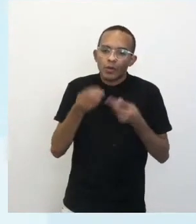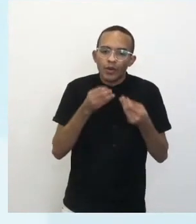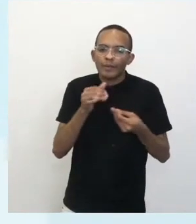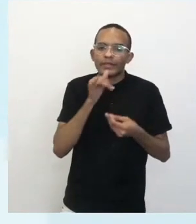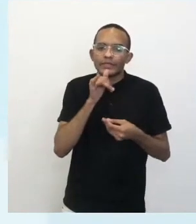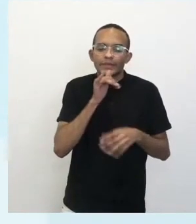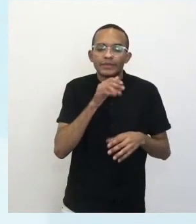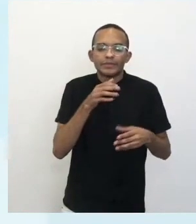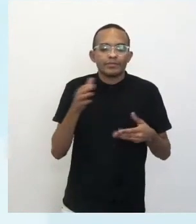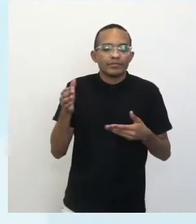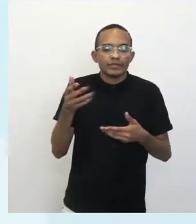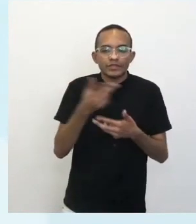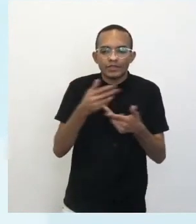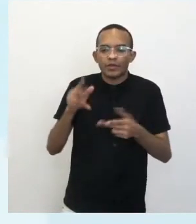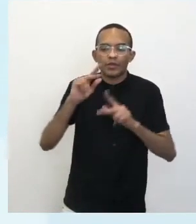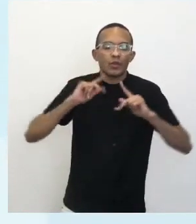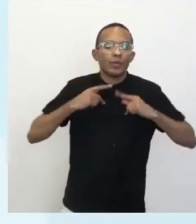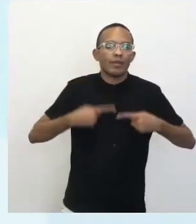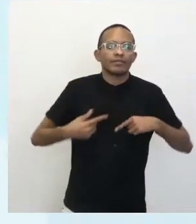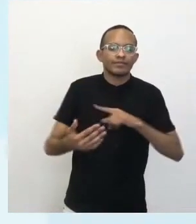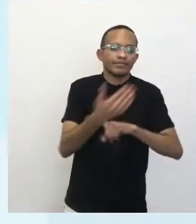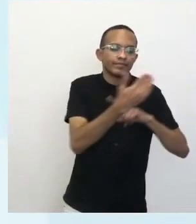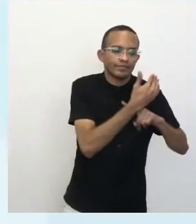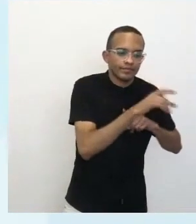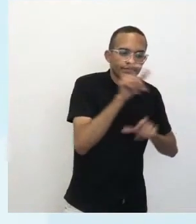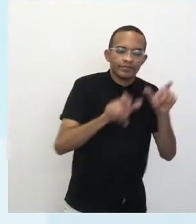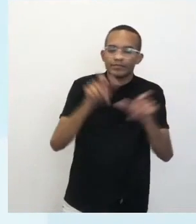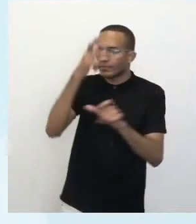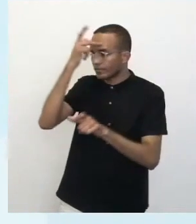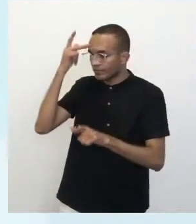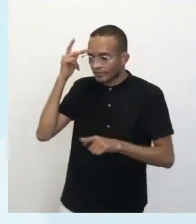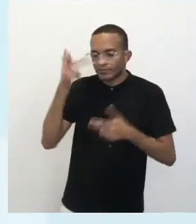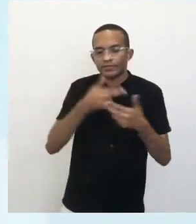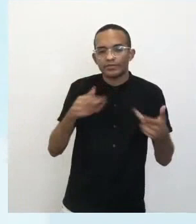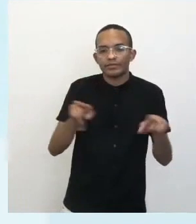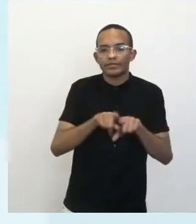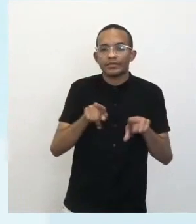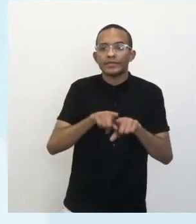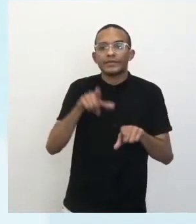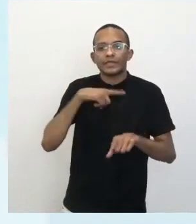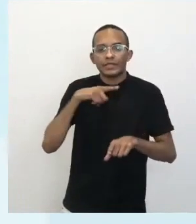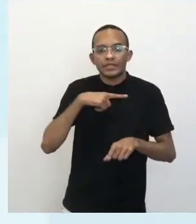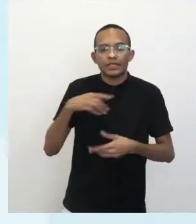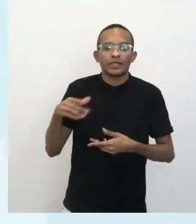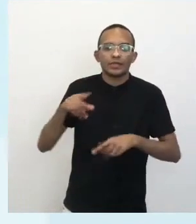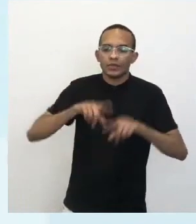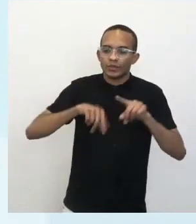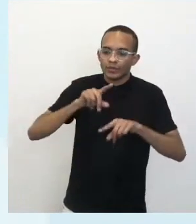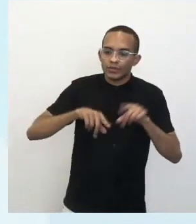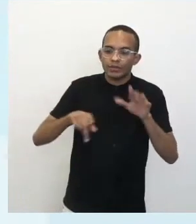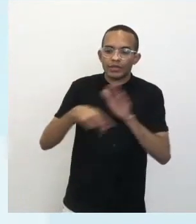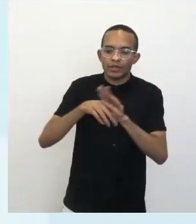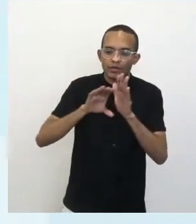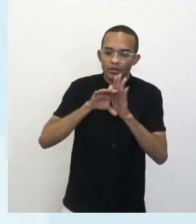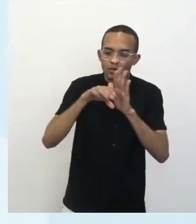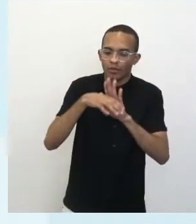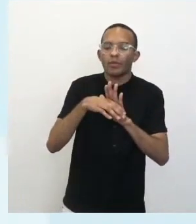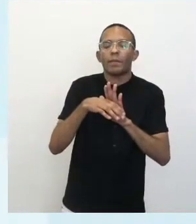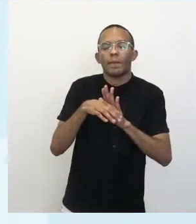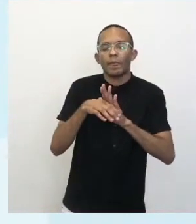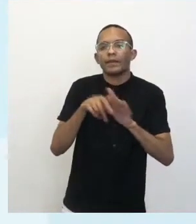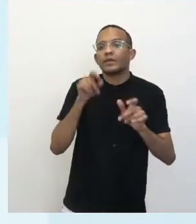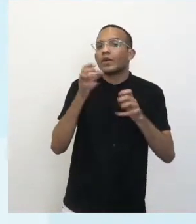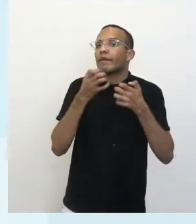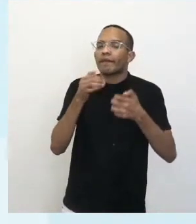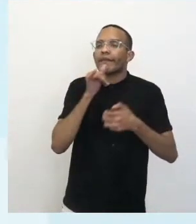recolher aí os recursos humanos que eu vou precisar, tá? Também vou ter a coleta de recursos conceituais. Ou seja,